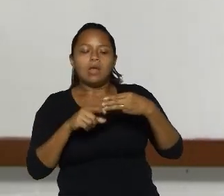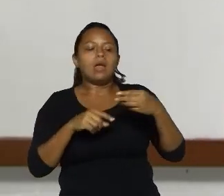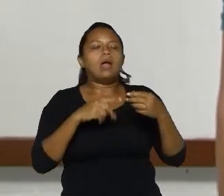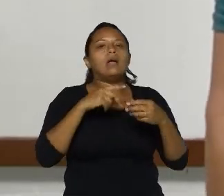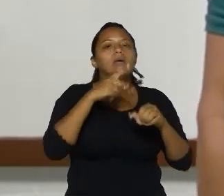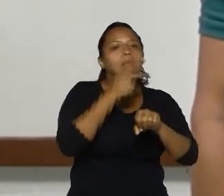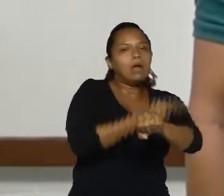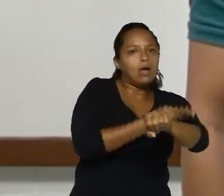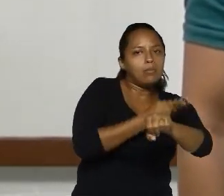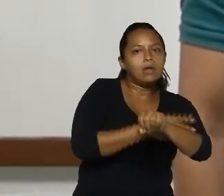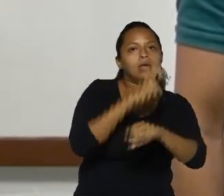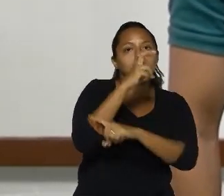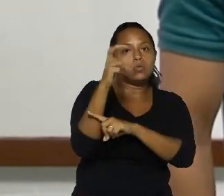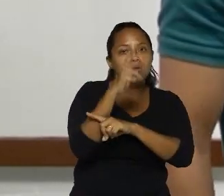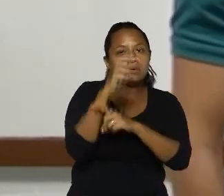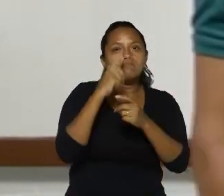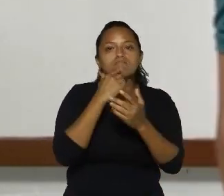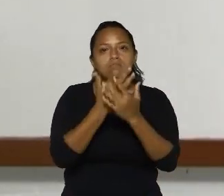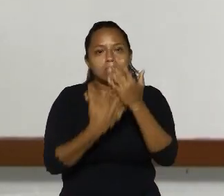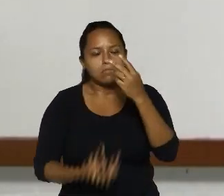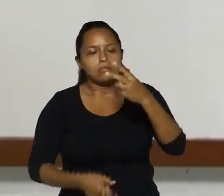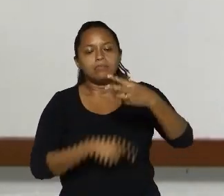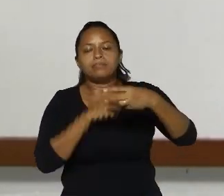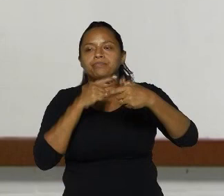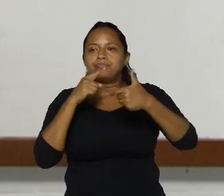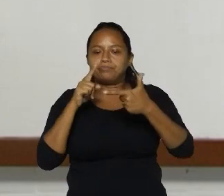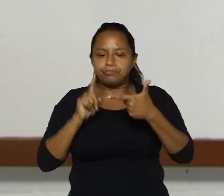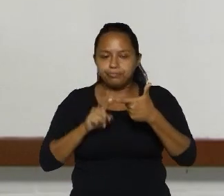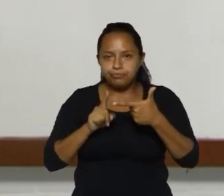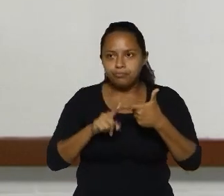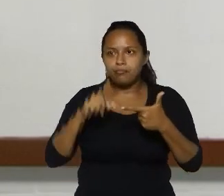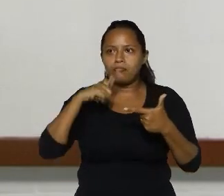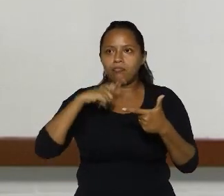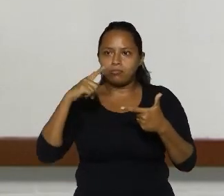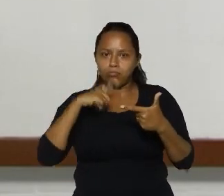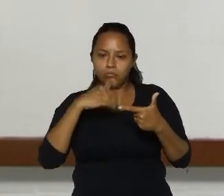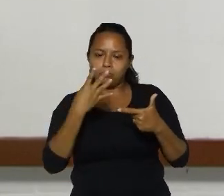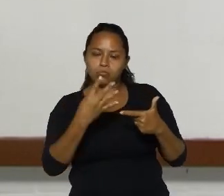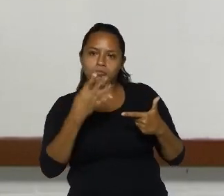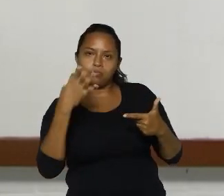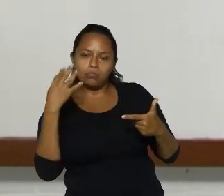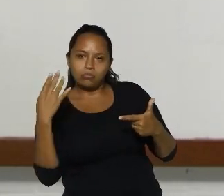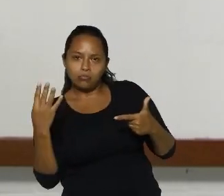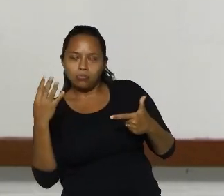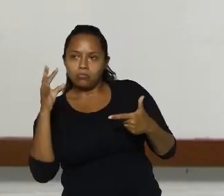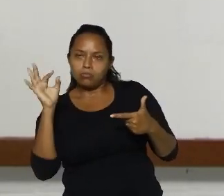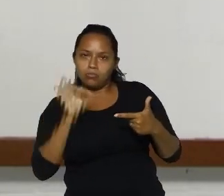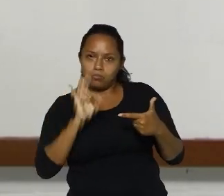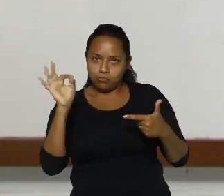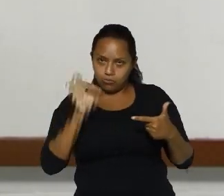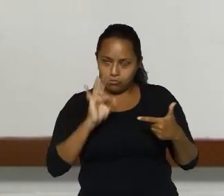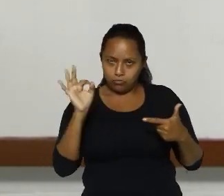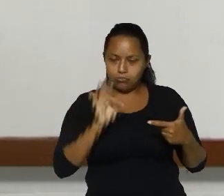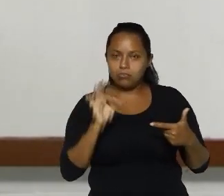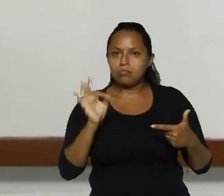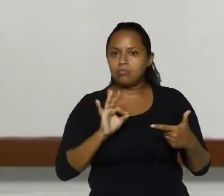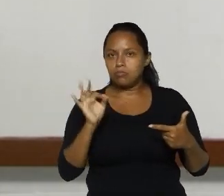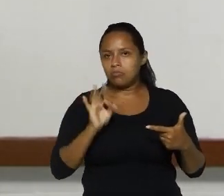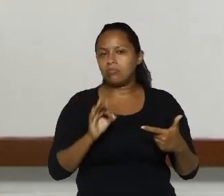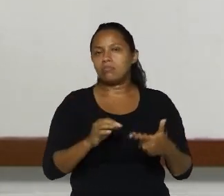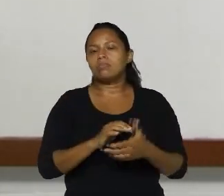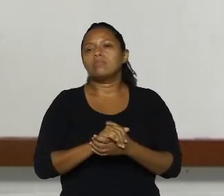corresponde a 55% do sangue e os elementos figurados, representados pelas hemácias, leucócitos e